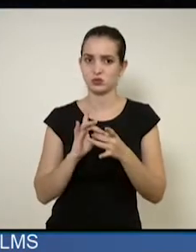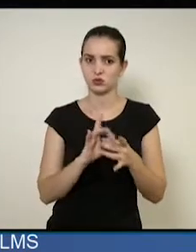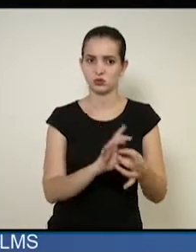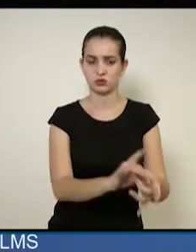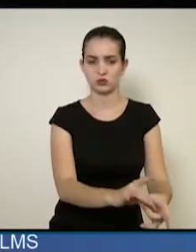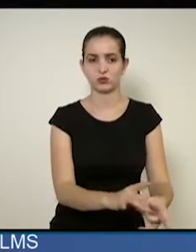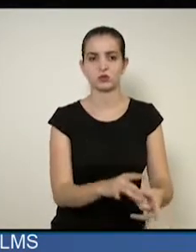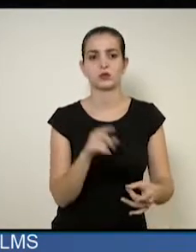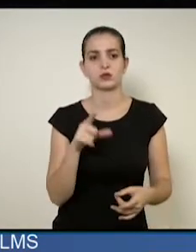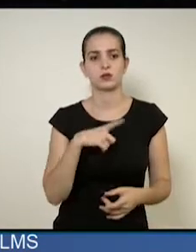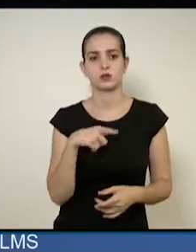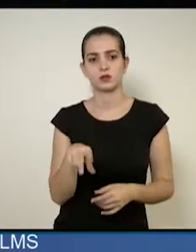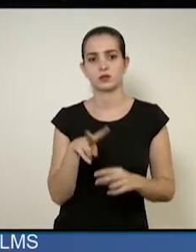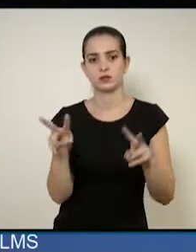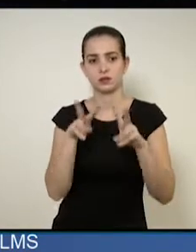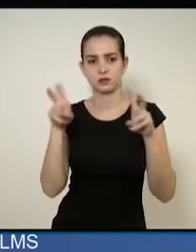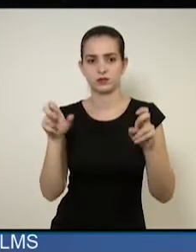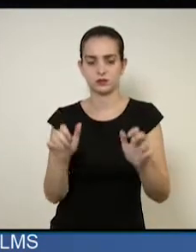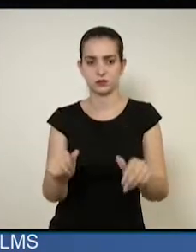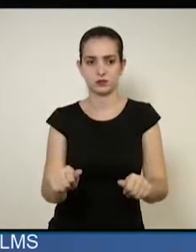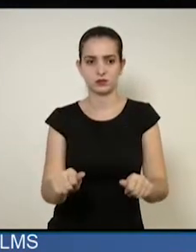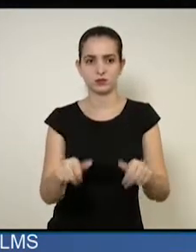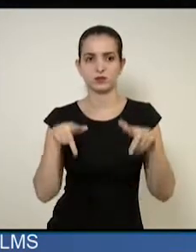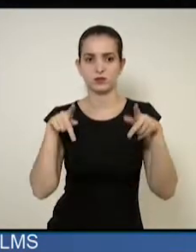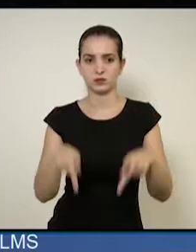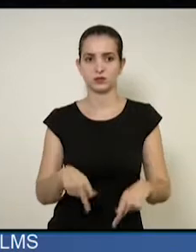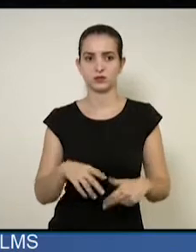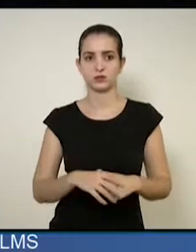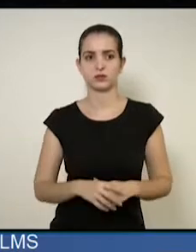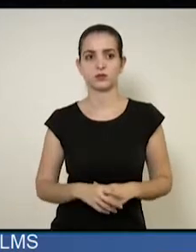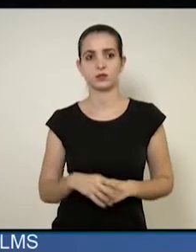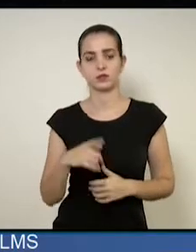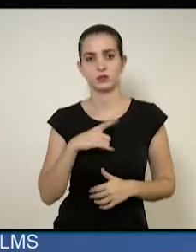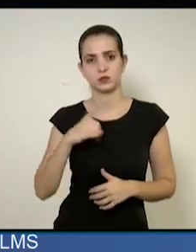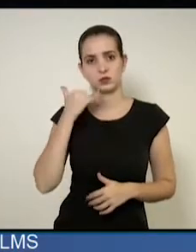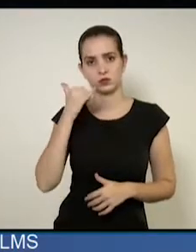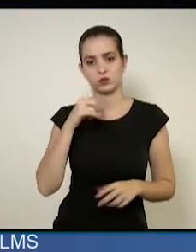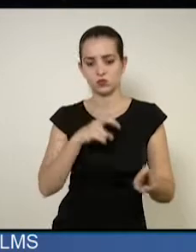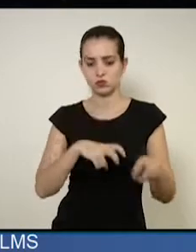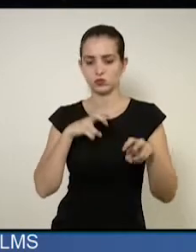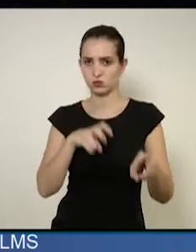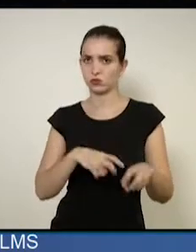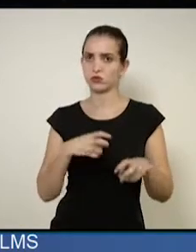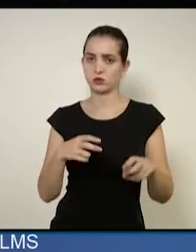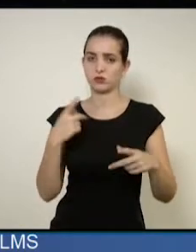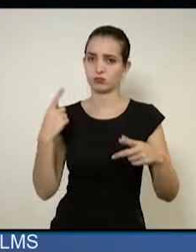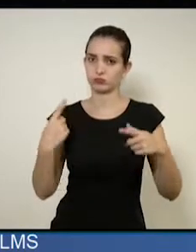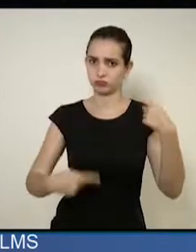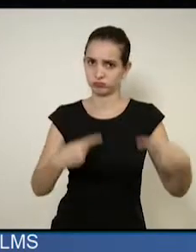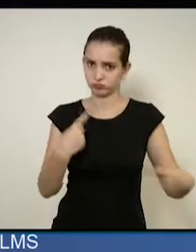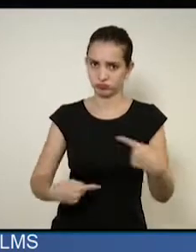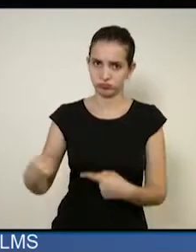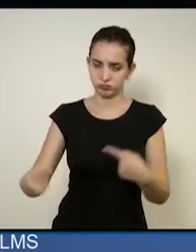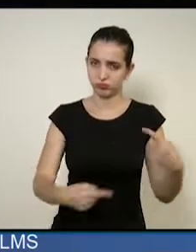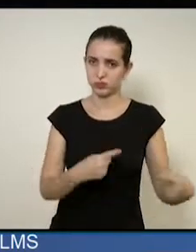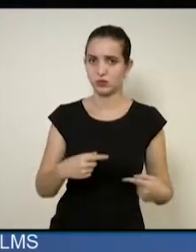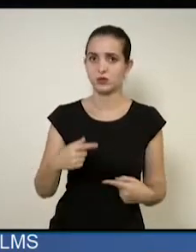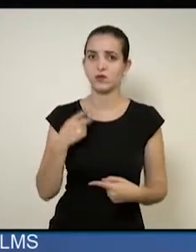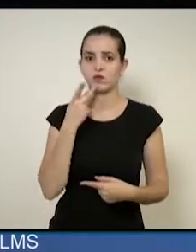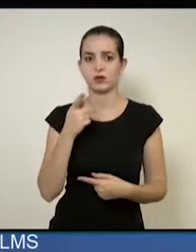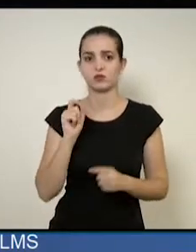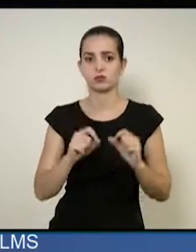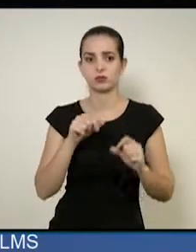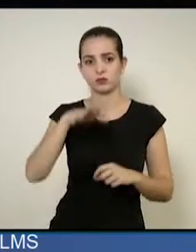do objeto da audiência em si, telefonia rural móvel em debate, considerando o Mato Grosso do